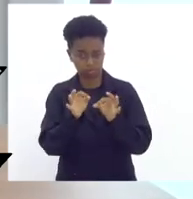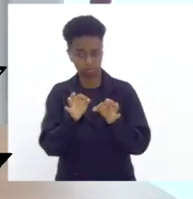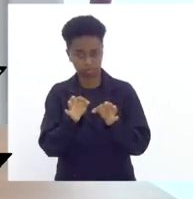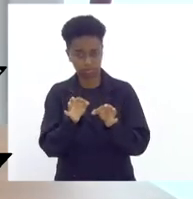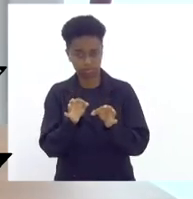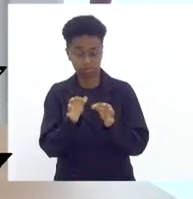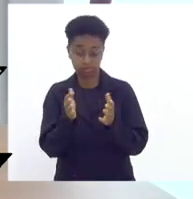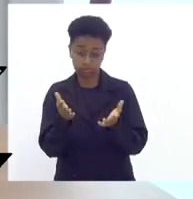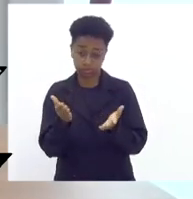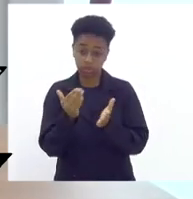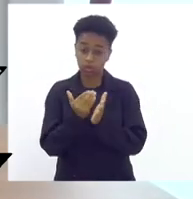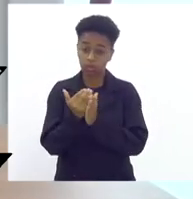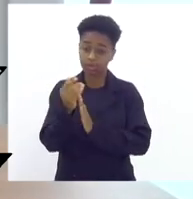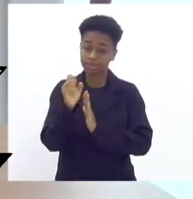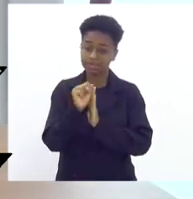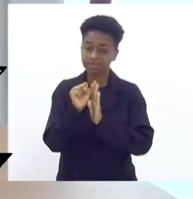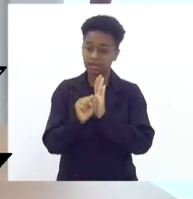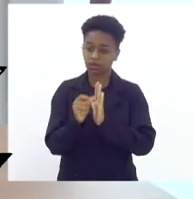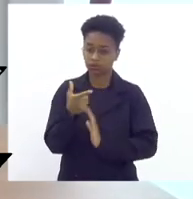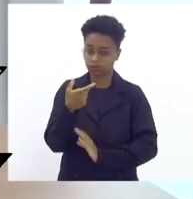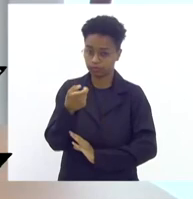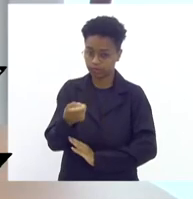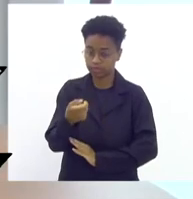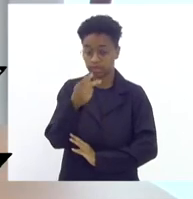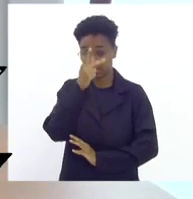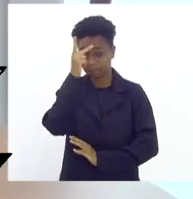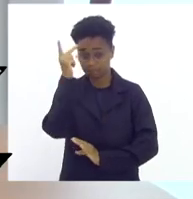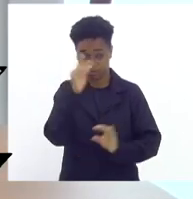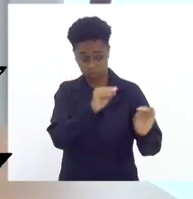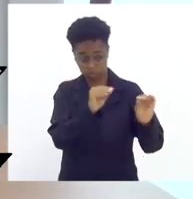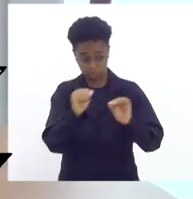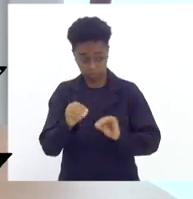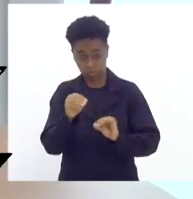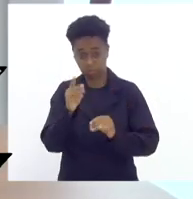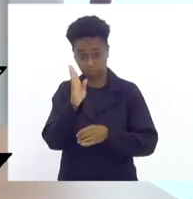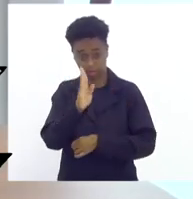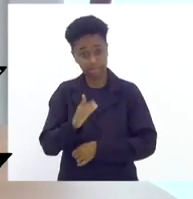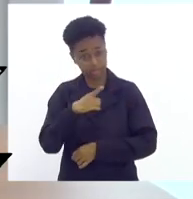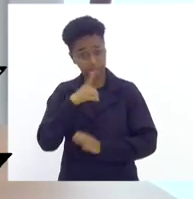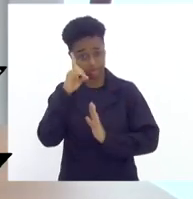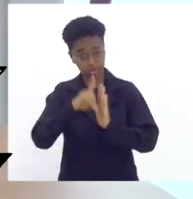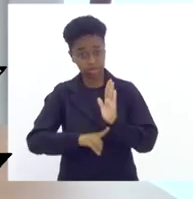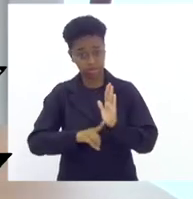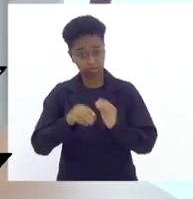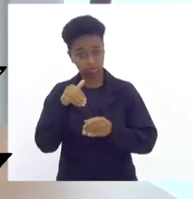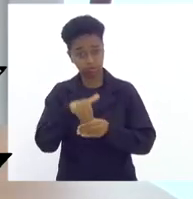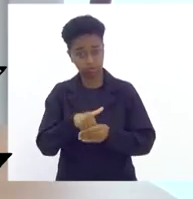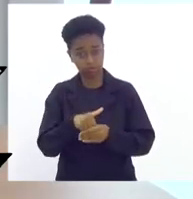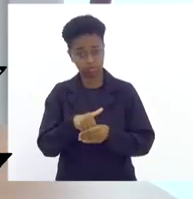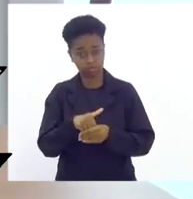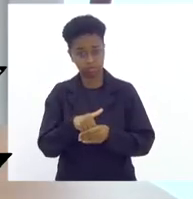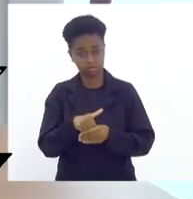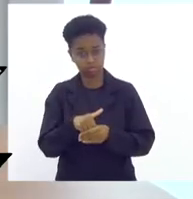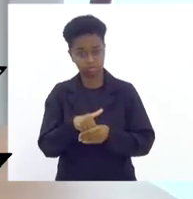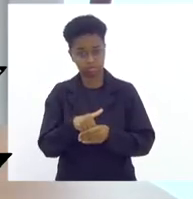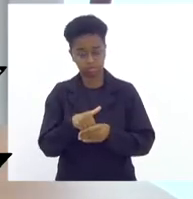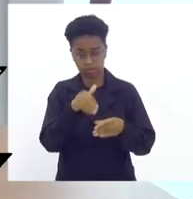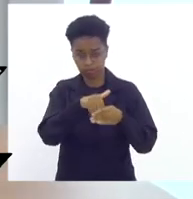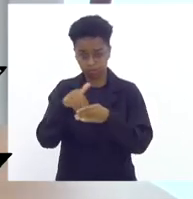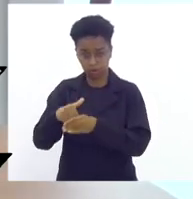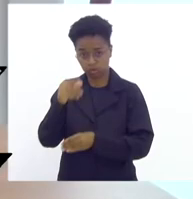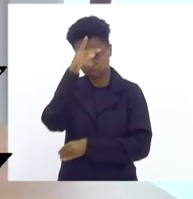no início do século 20 Os migrantes tinham o direito de voto né nas eleições municipais